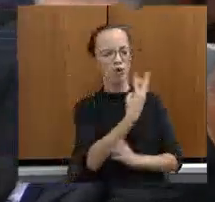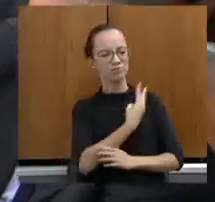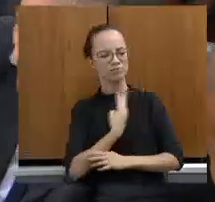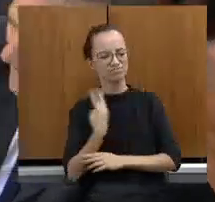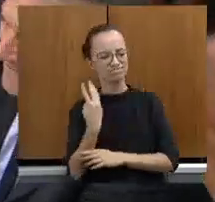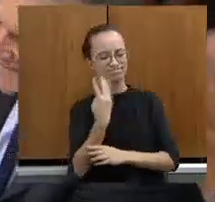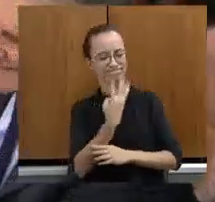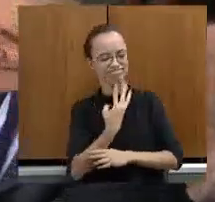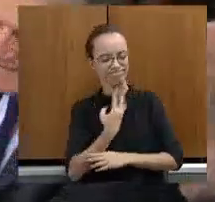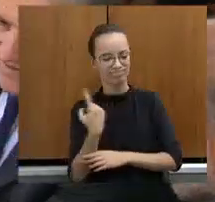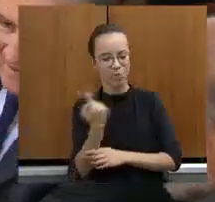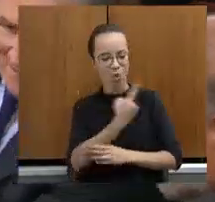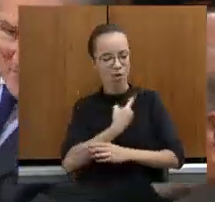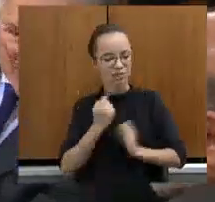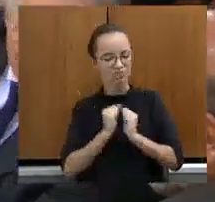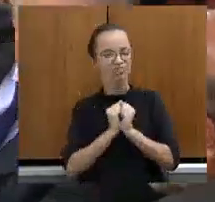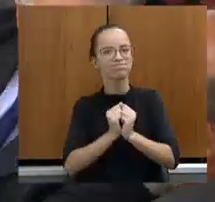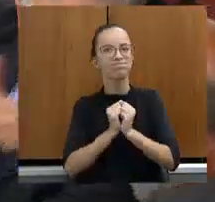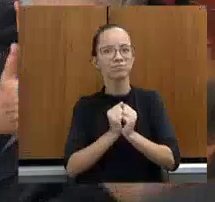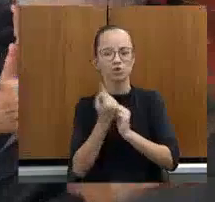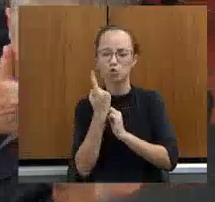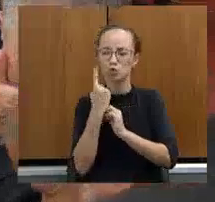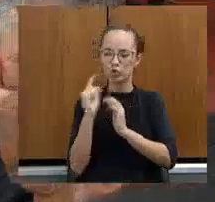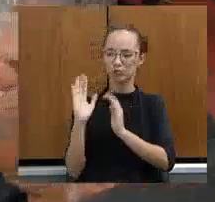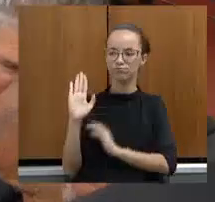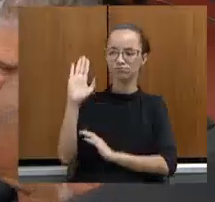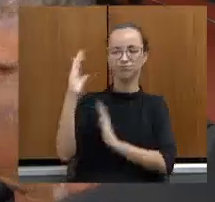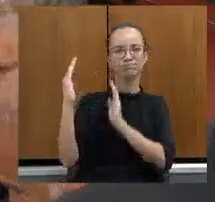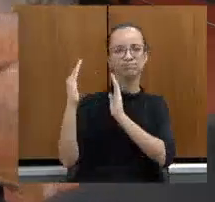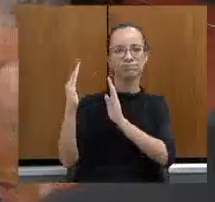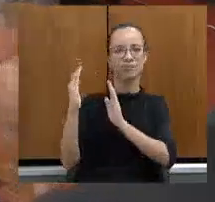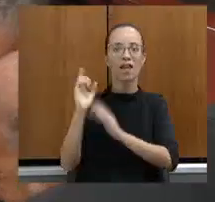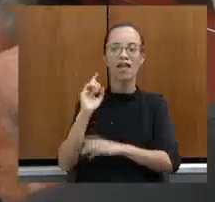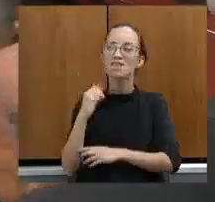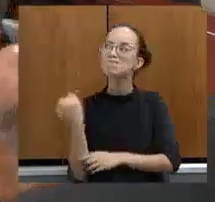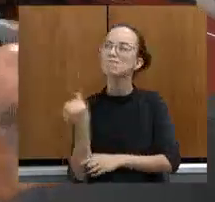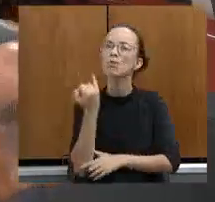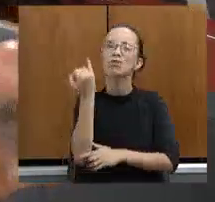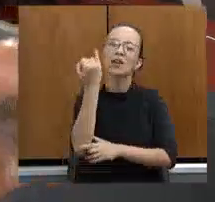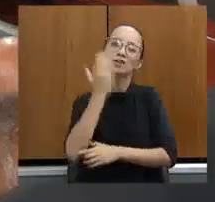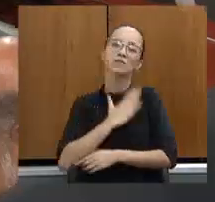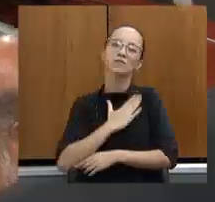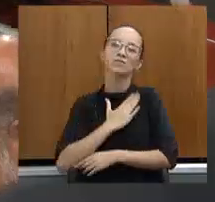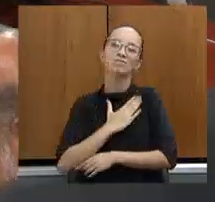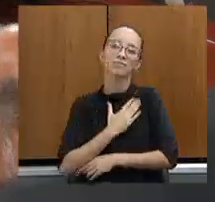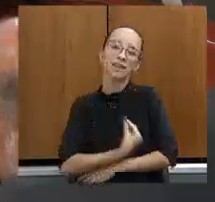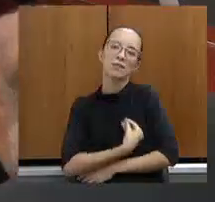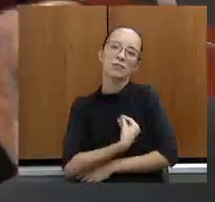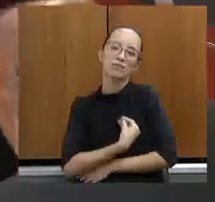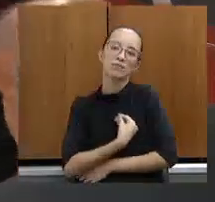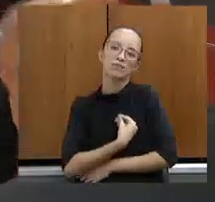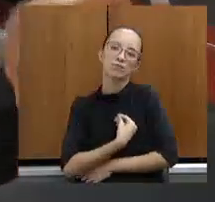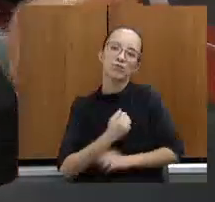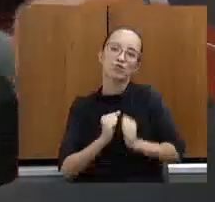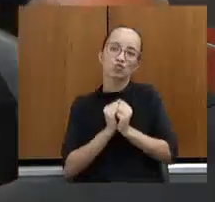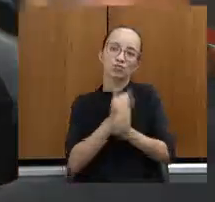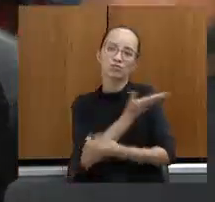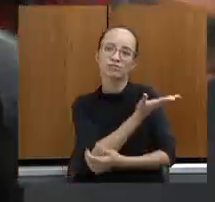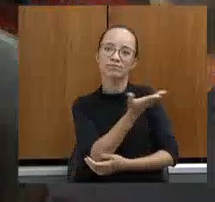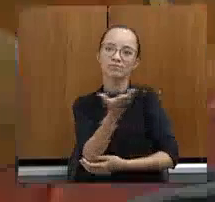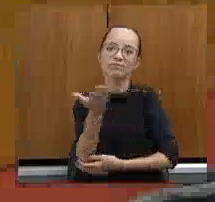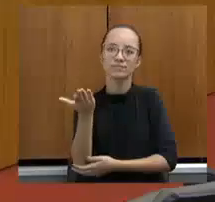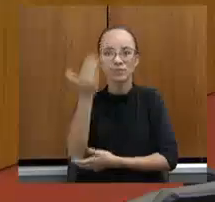durante esse último mandato juntos então como é importante significativo para mim estar aqui hoje junto de vocês